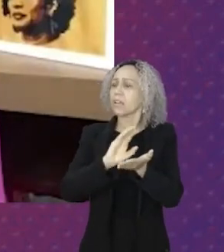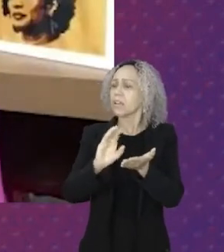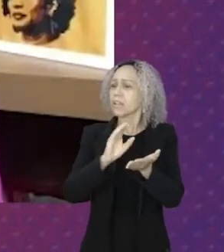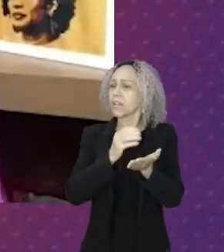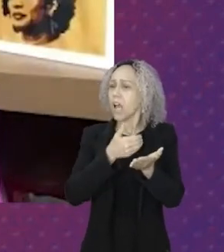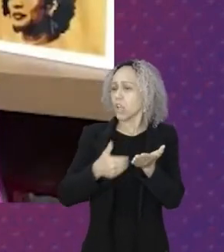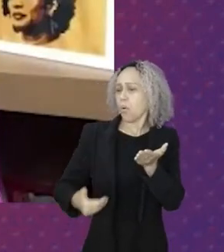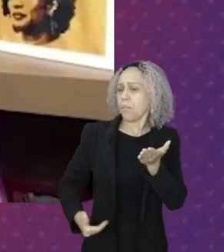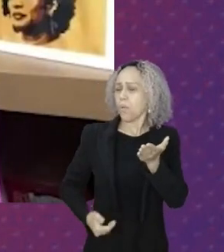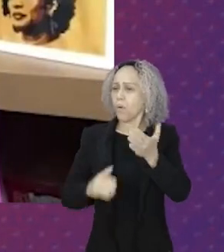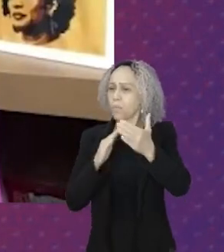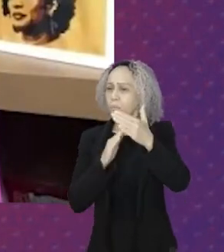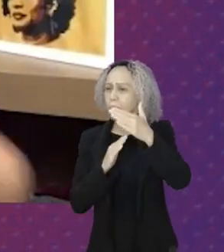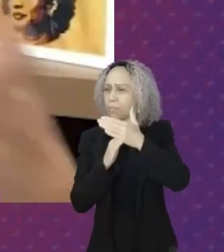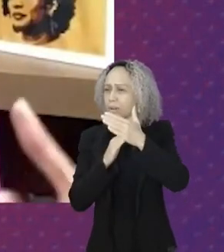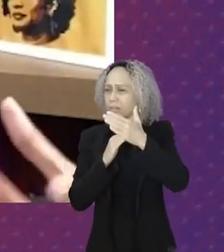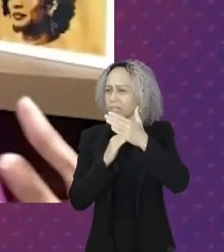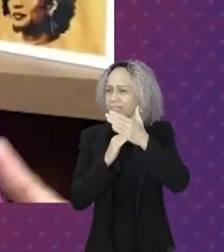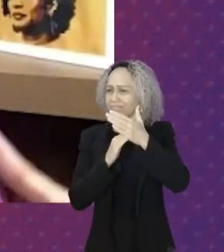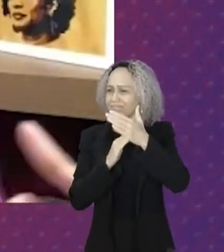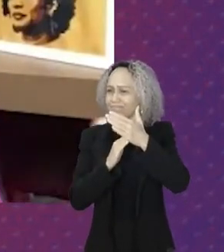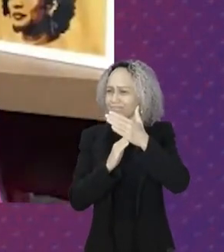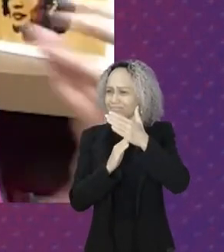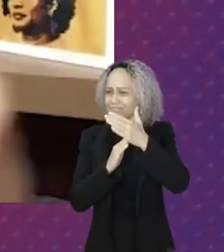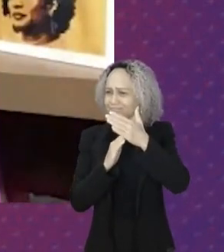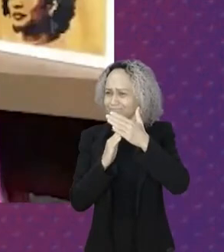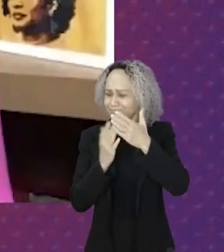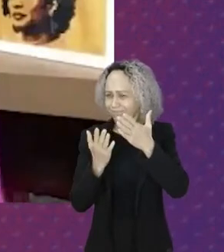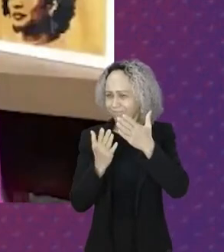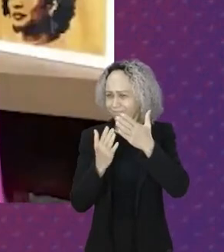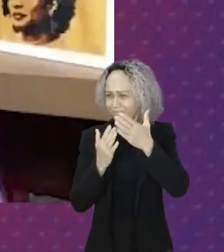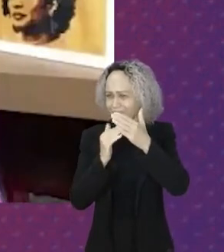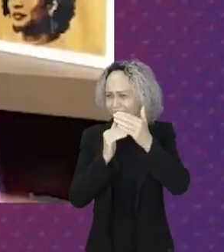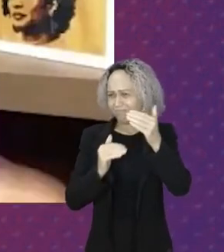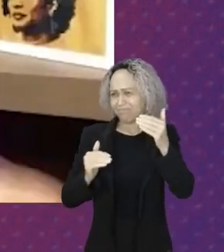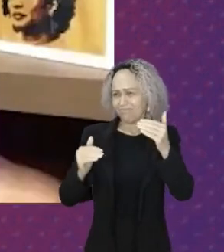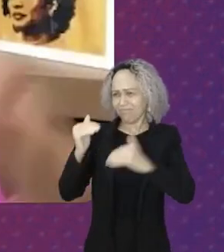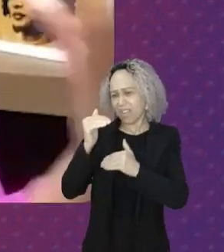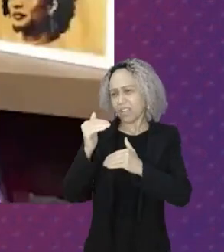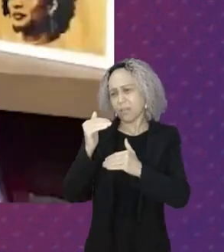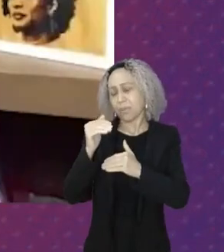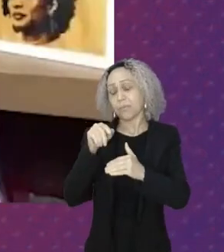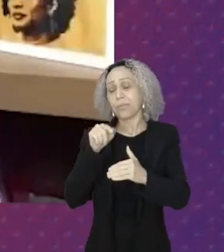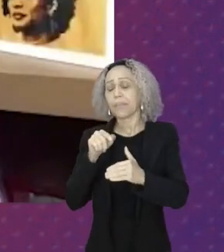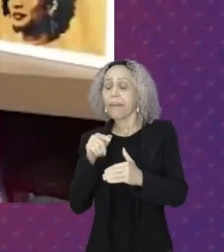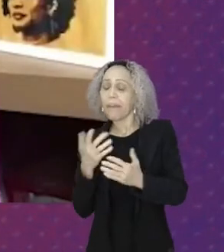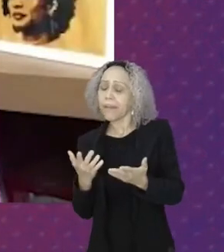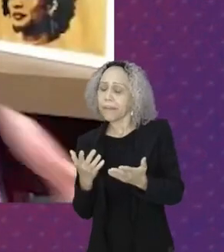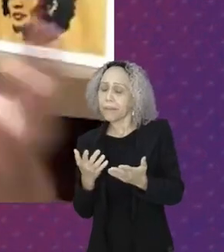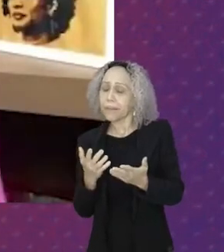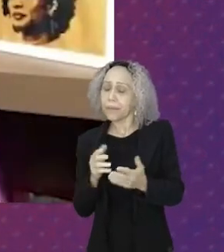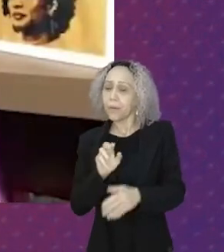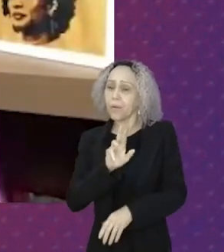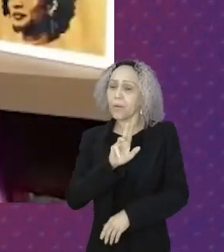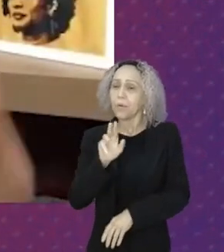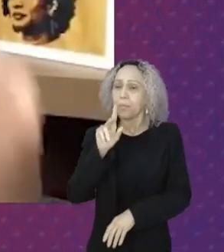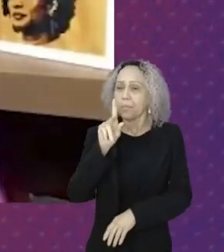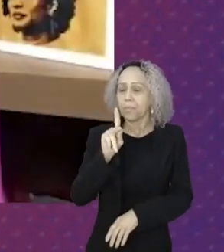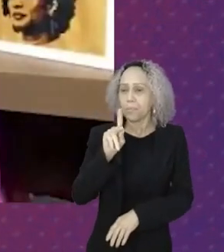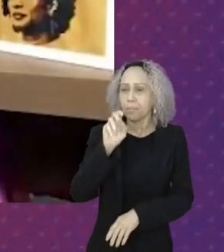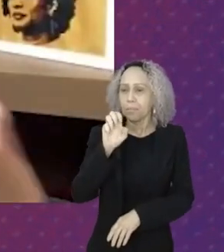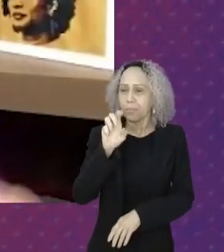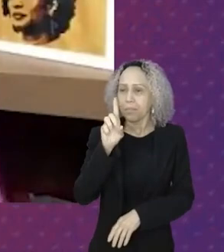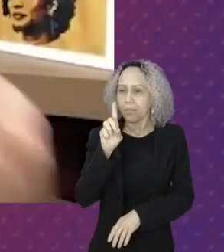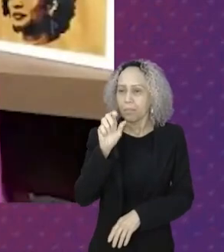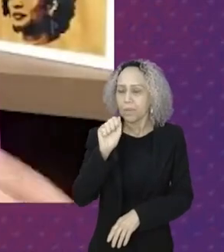né, que poderia trazer para nós, naquele momento, e é uma inspiração, mas ela foi